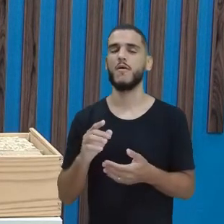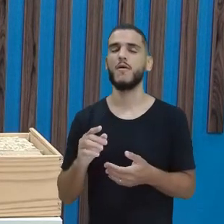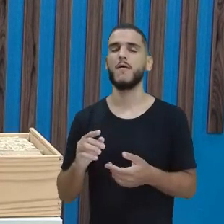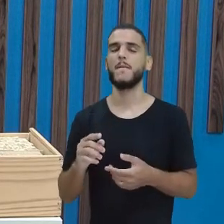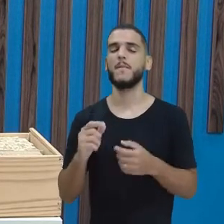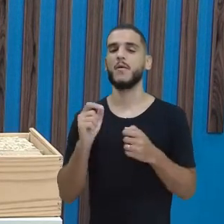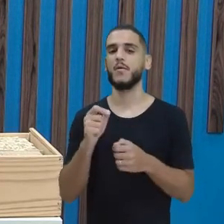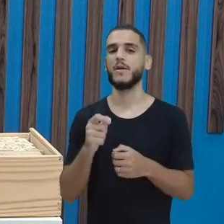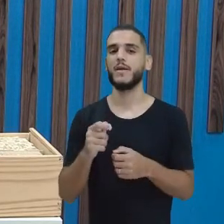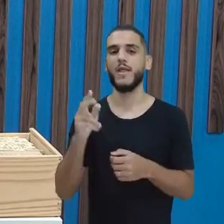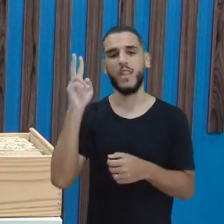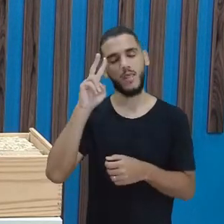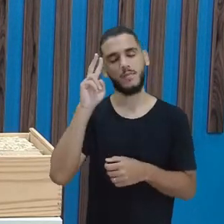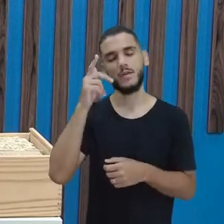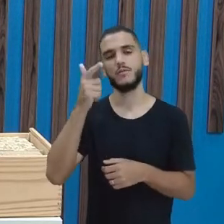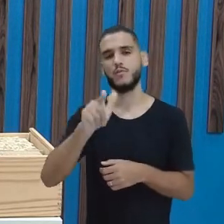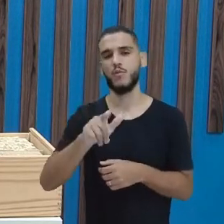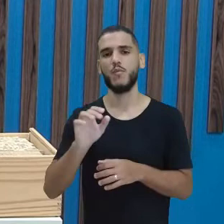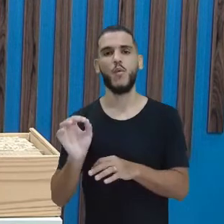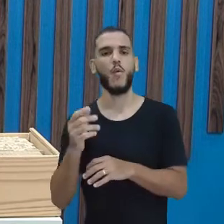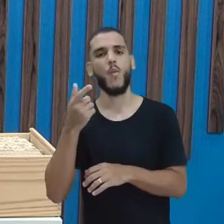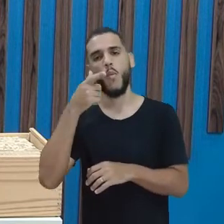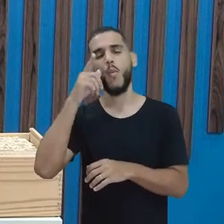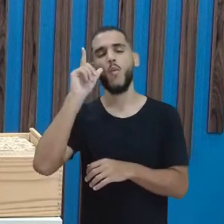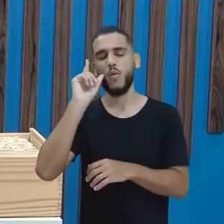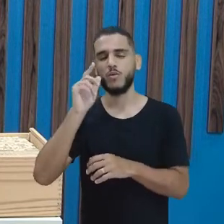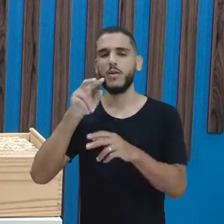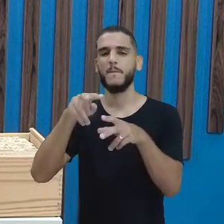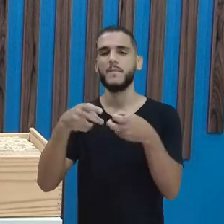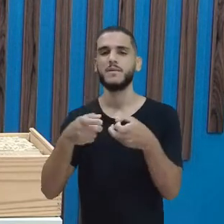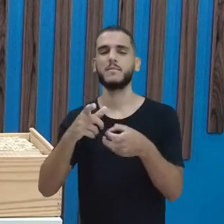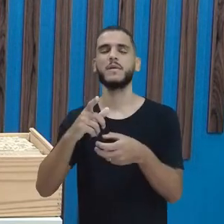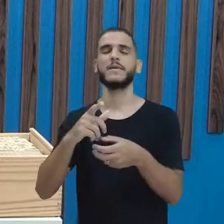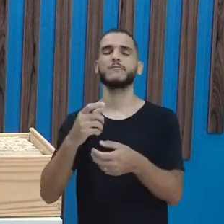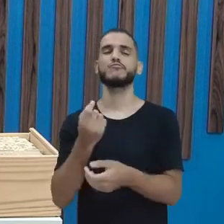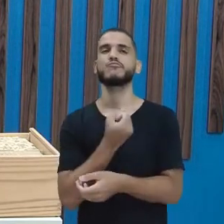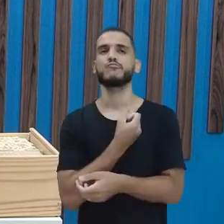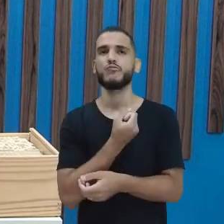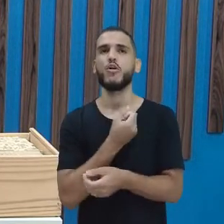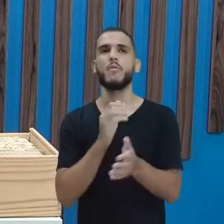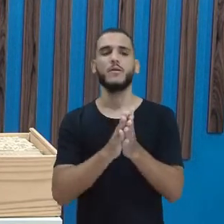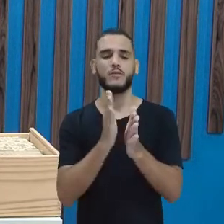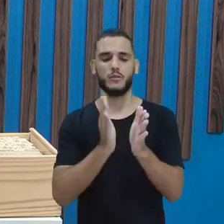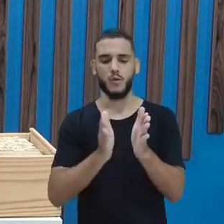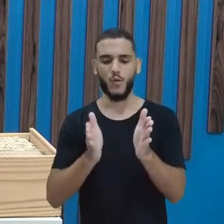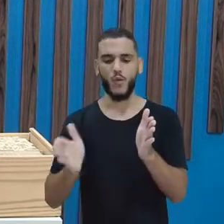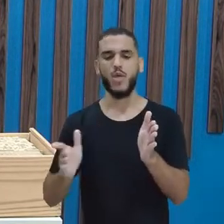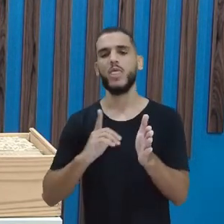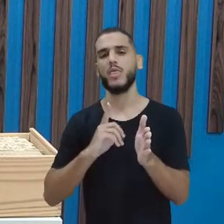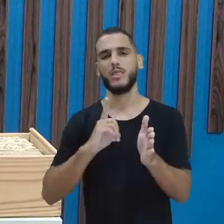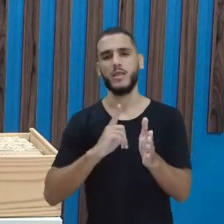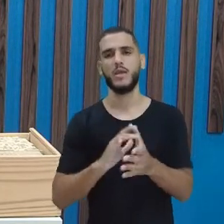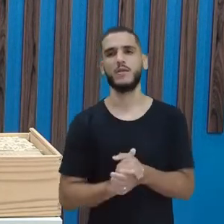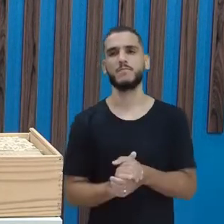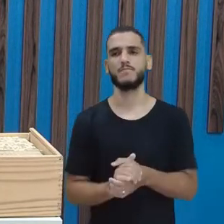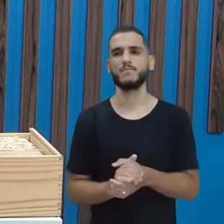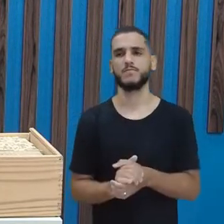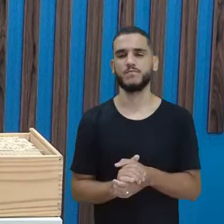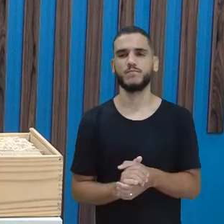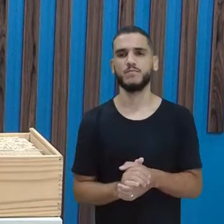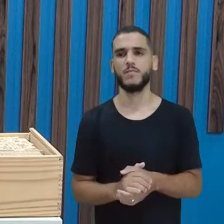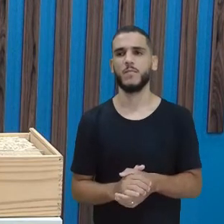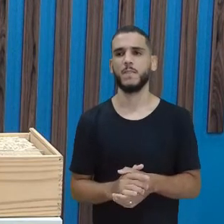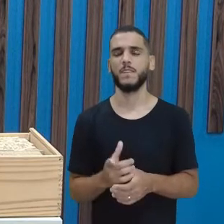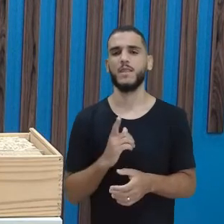então ontem nós observamos quantas casas tem, ou seja, as ordens. Aí voltamos aqui.